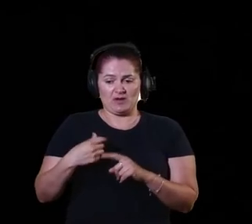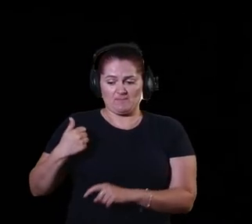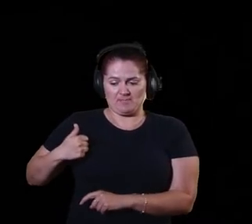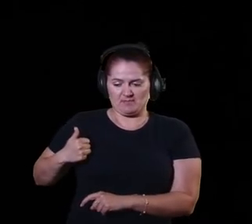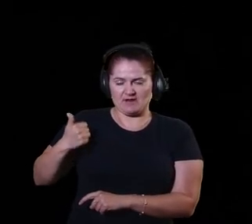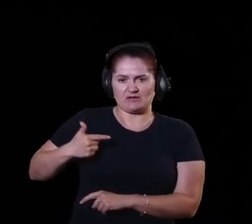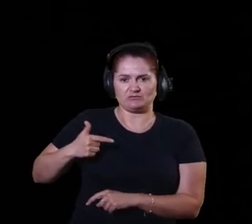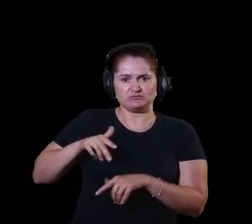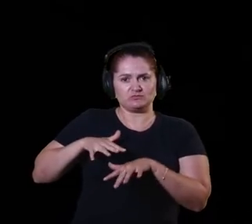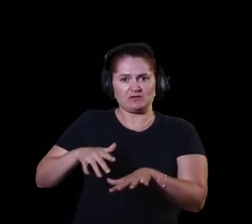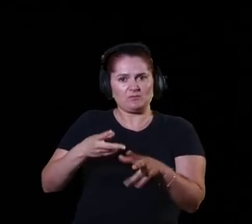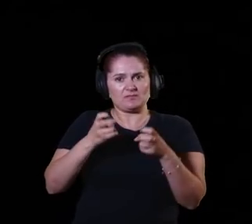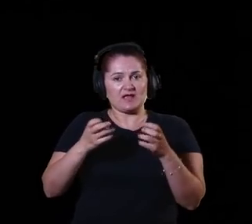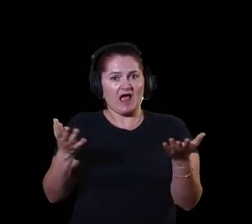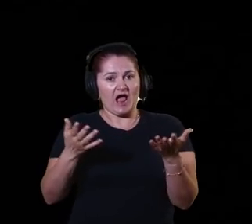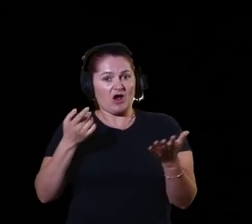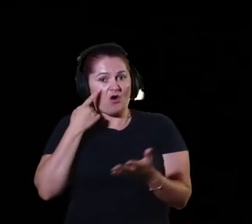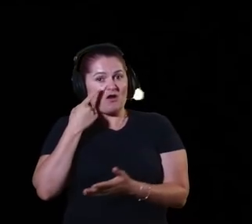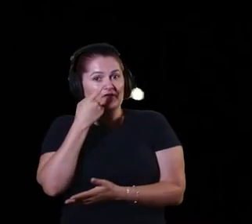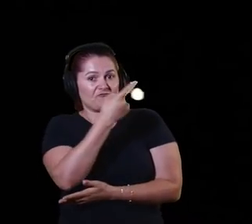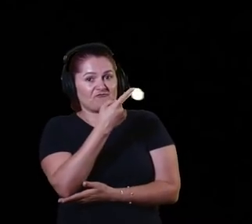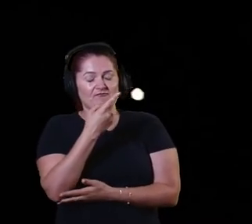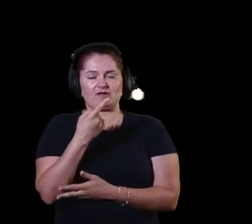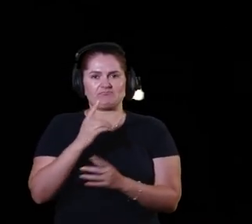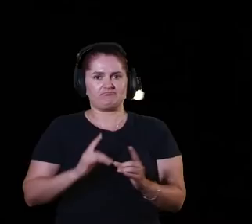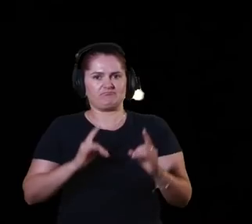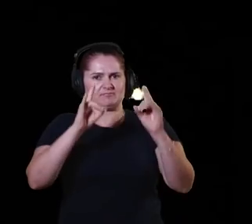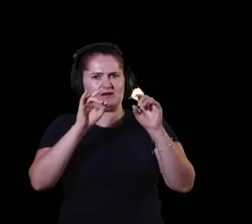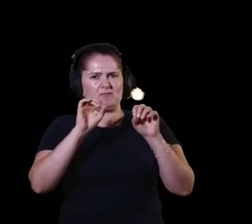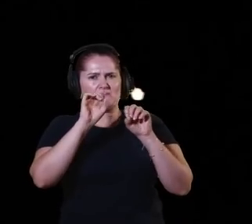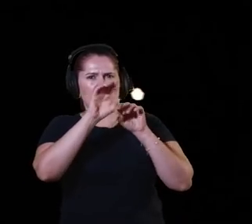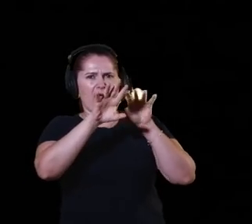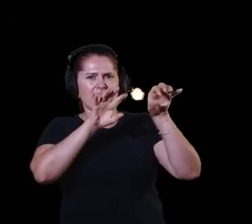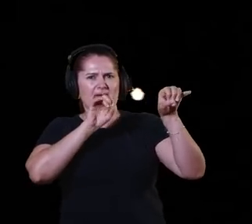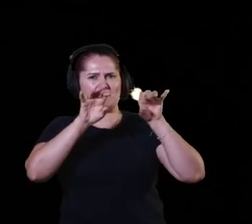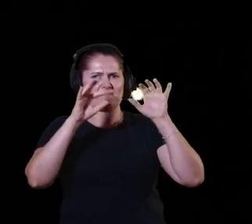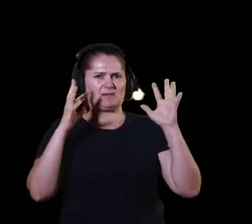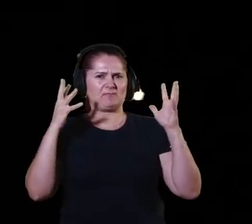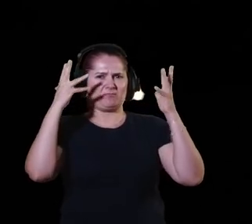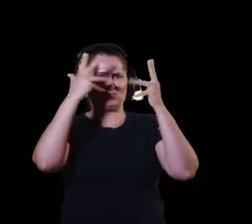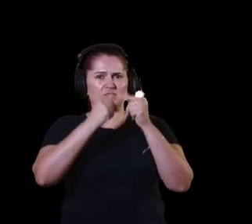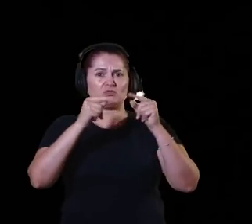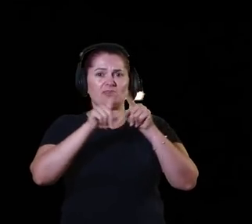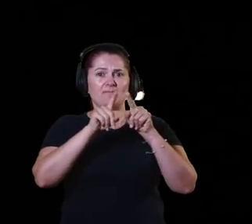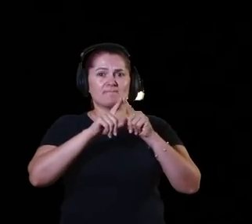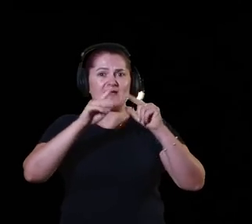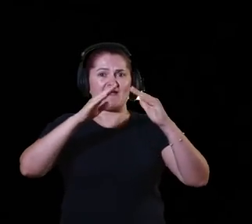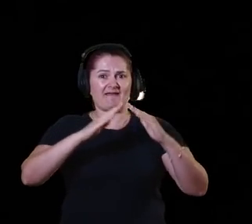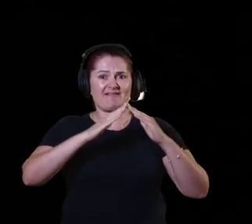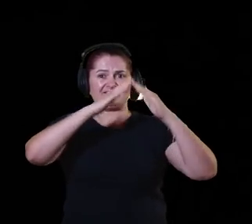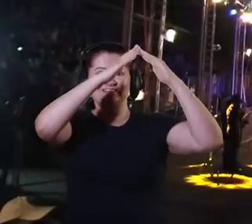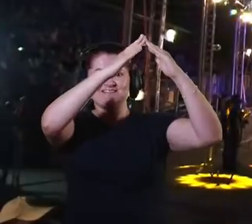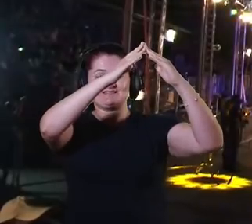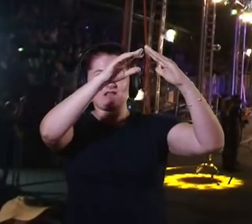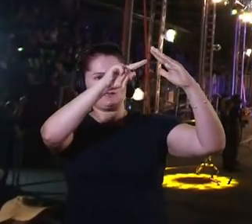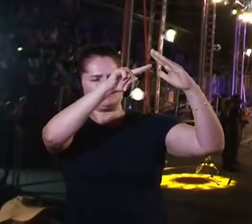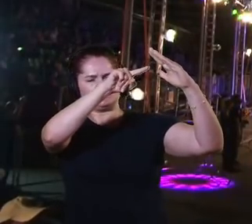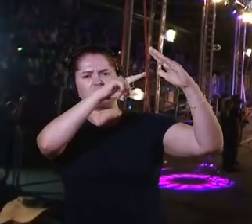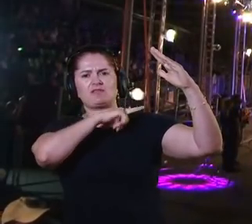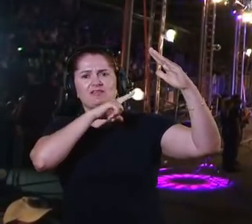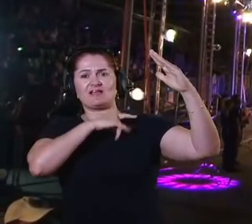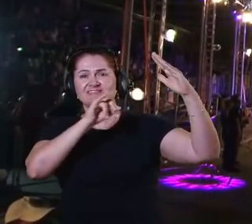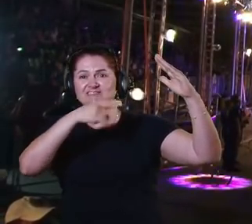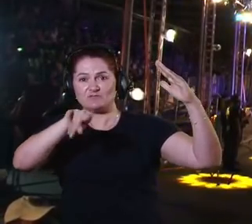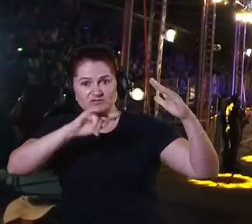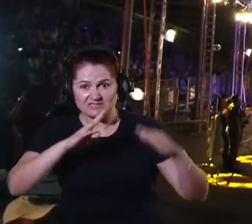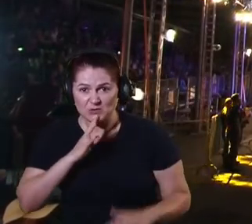anteriores, mas tá aí, ó, para você o detalhe, a famosa casinha. Para quem ainda não conhece Caxias do Sul, tem uma casinha em cima